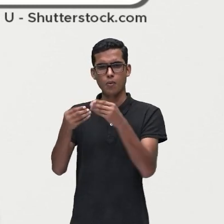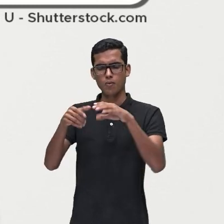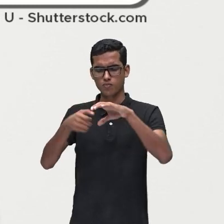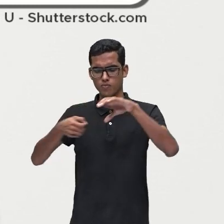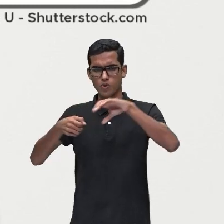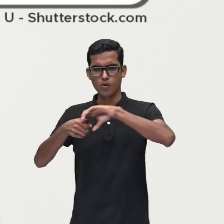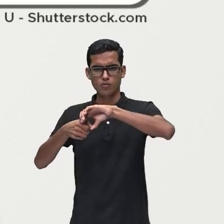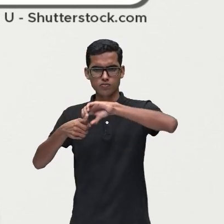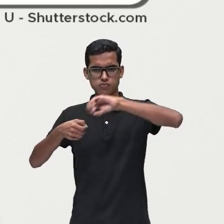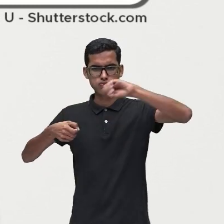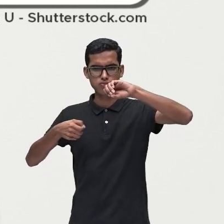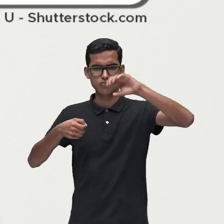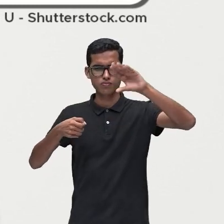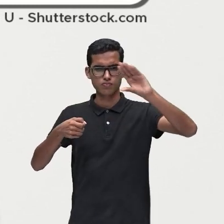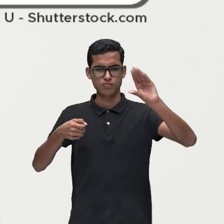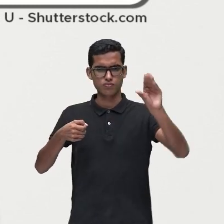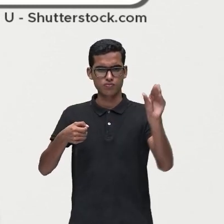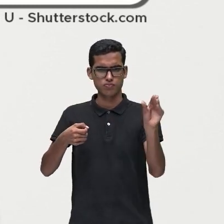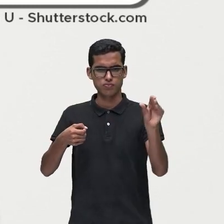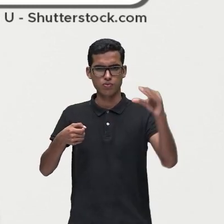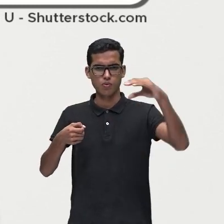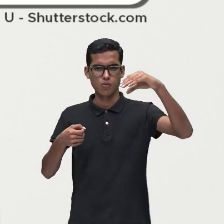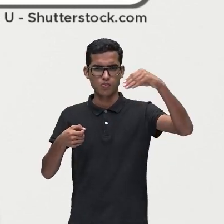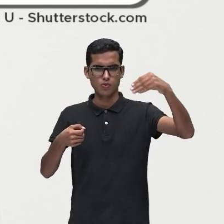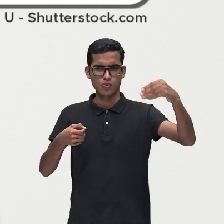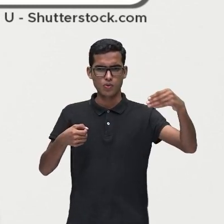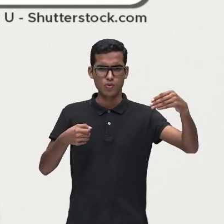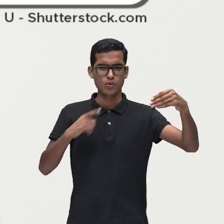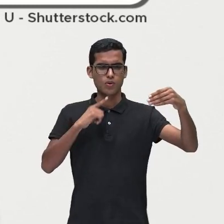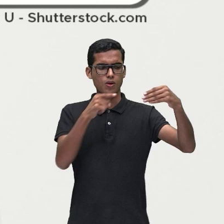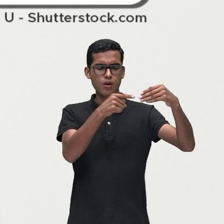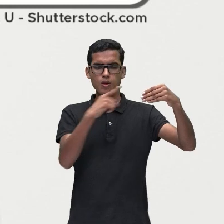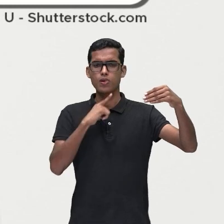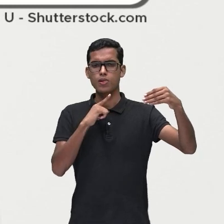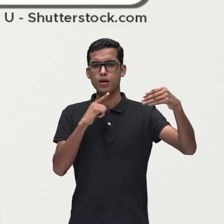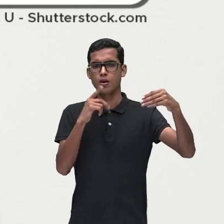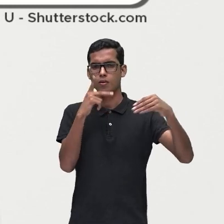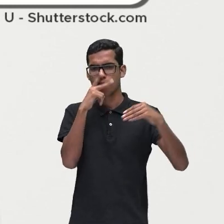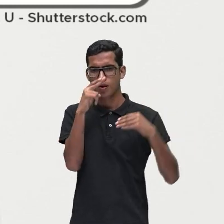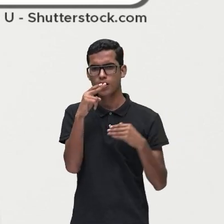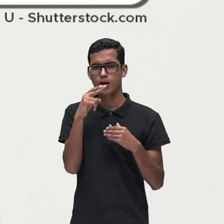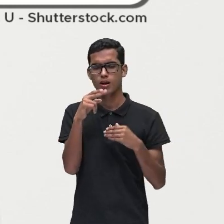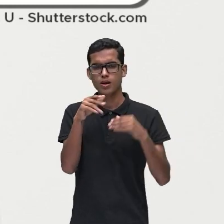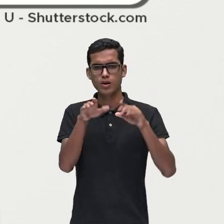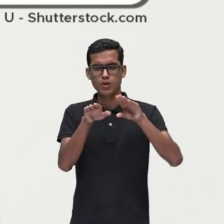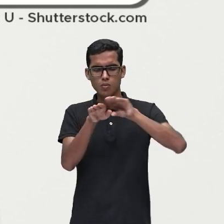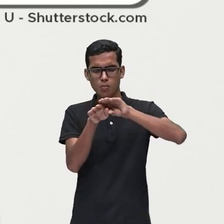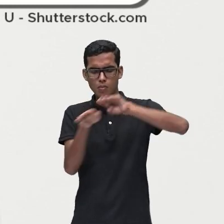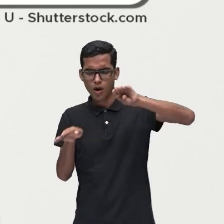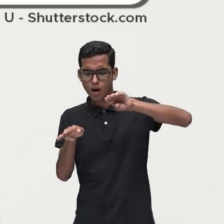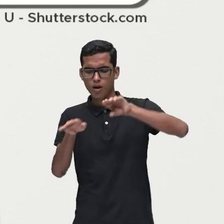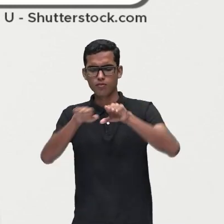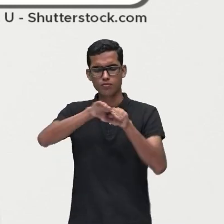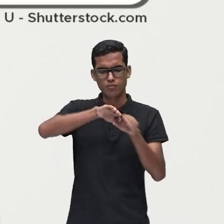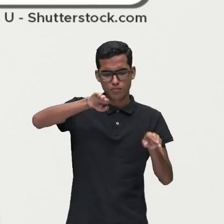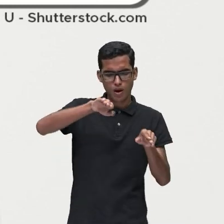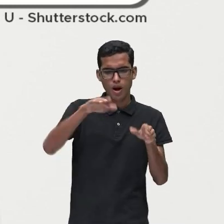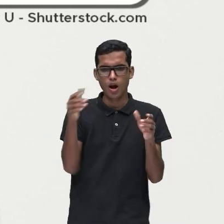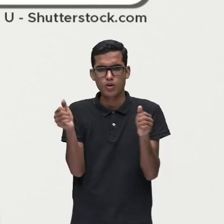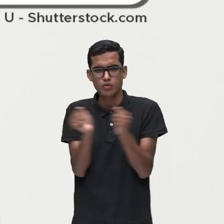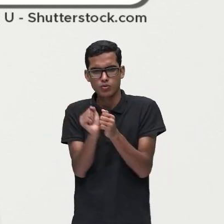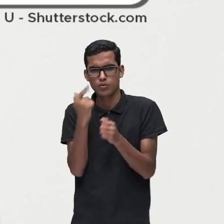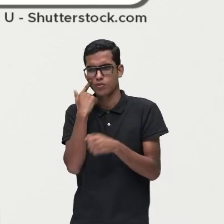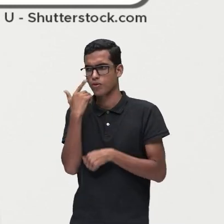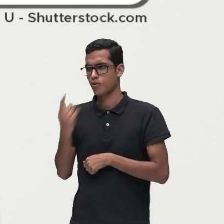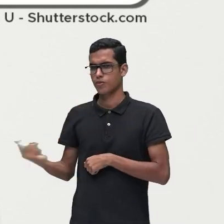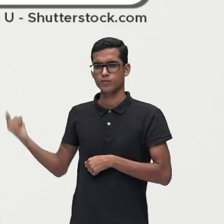plano inclinado. Você tem um plano inclinado, como se fosse a junção de dois planos inclinados. Você